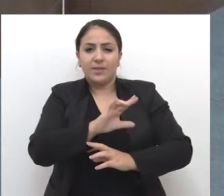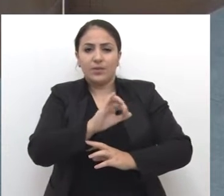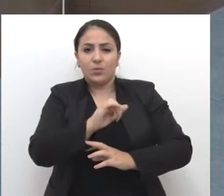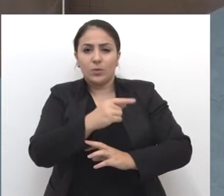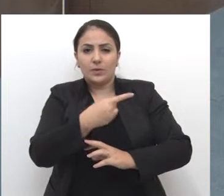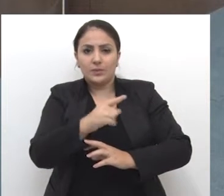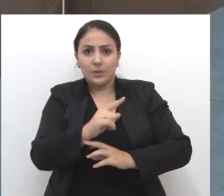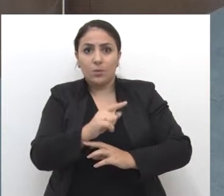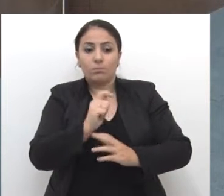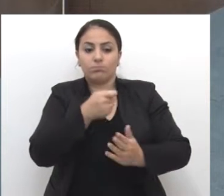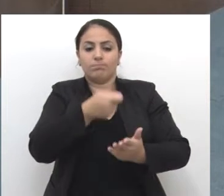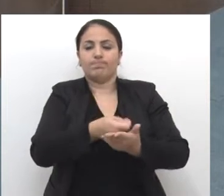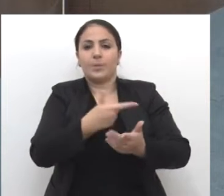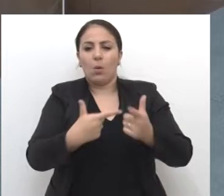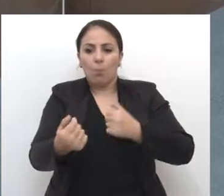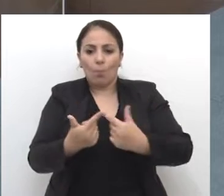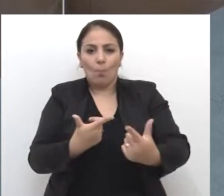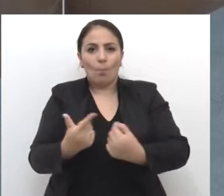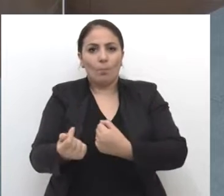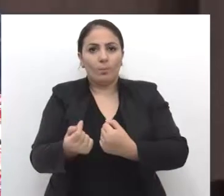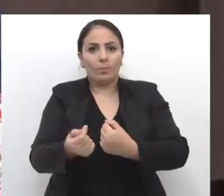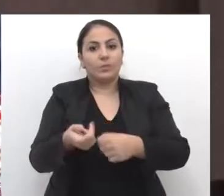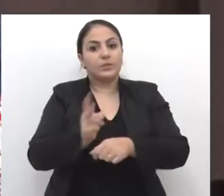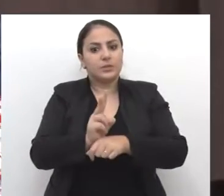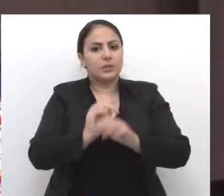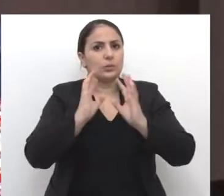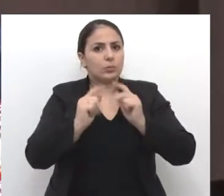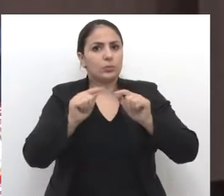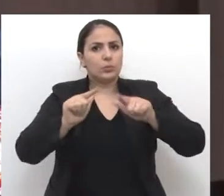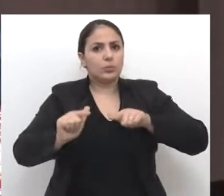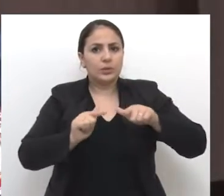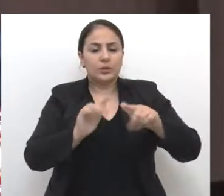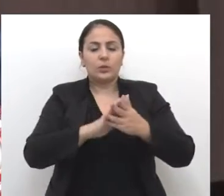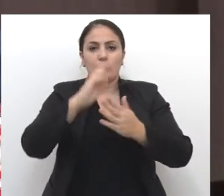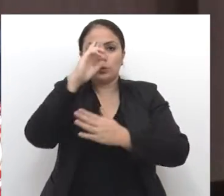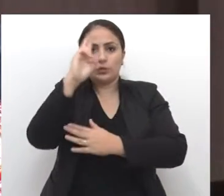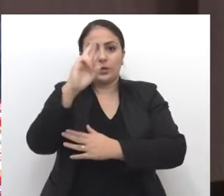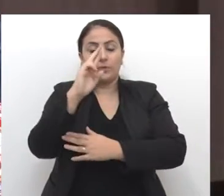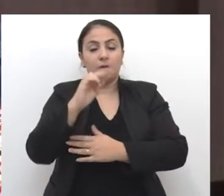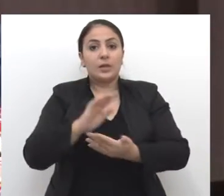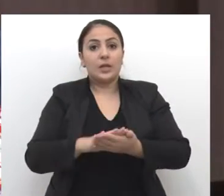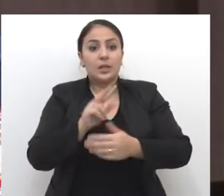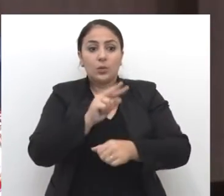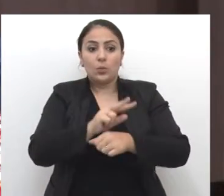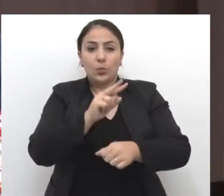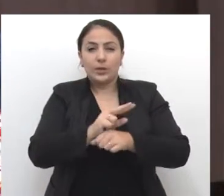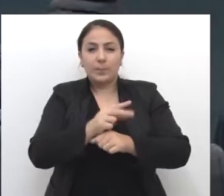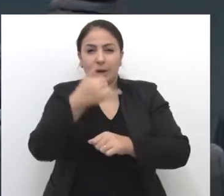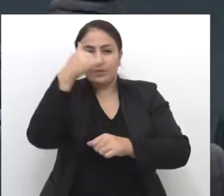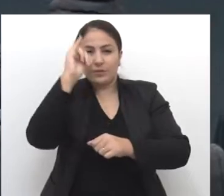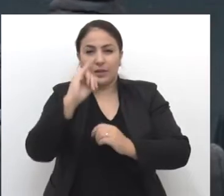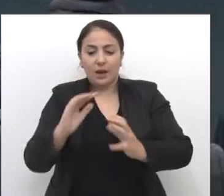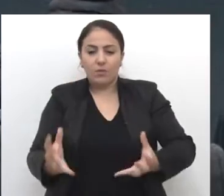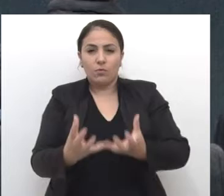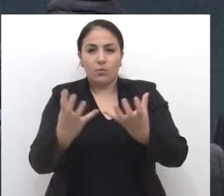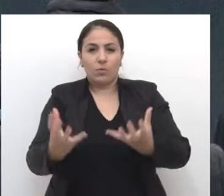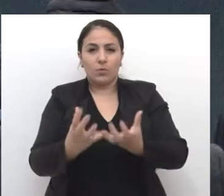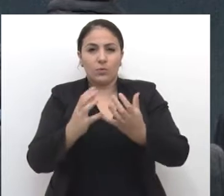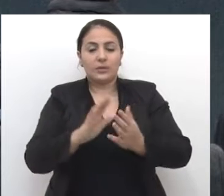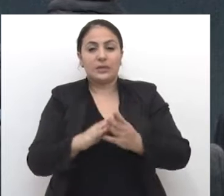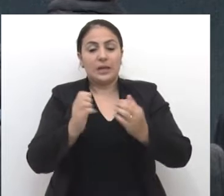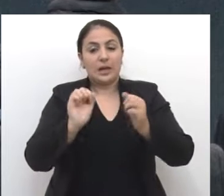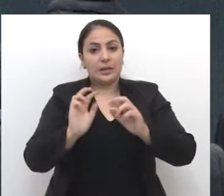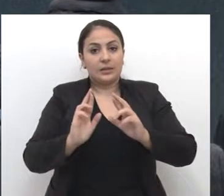fato, fiscalizado em todos os lugares. O chefe de prevenção de incêndio do Corpo de Bombeiros falou sobre as